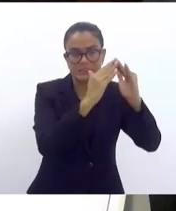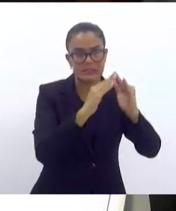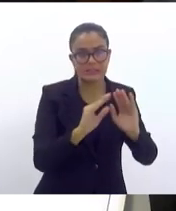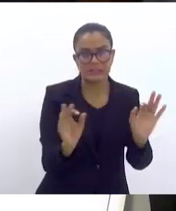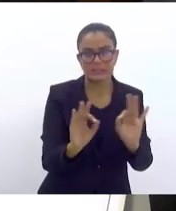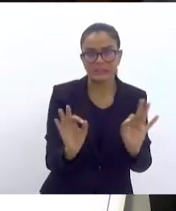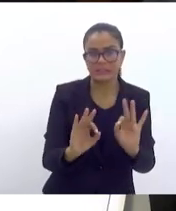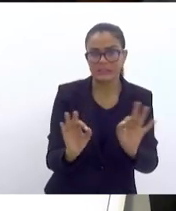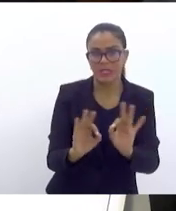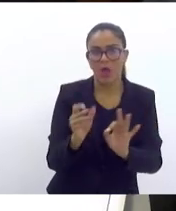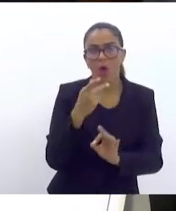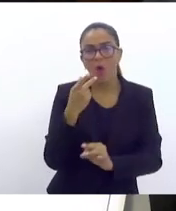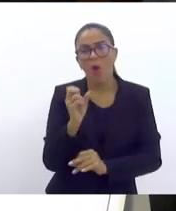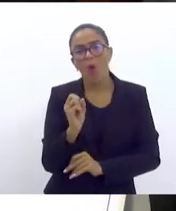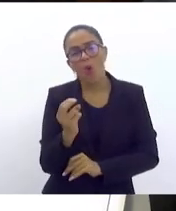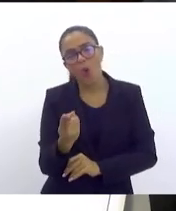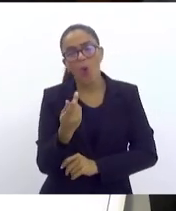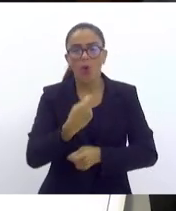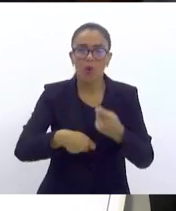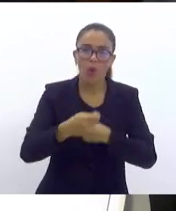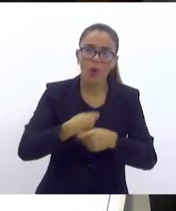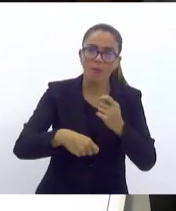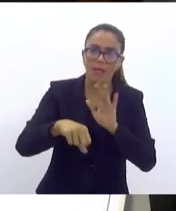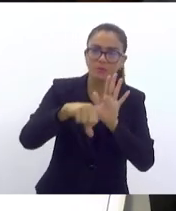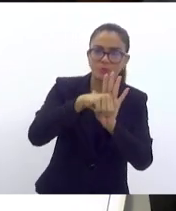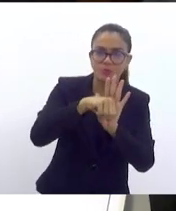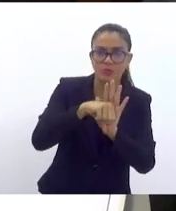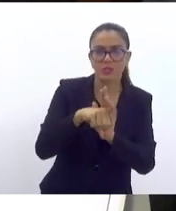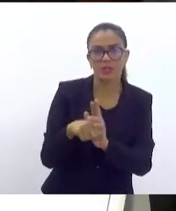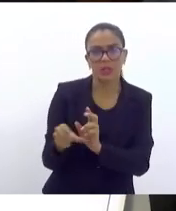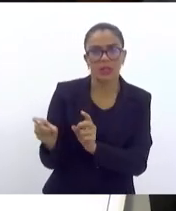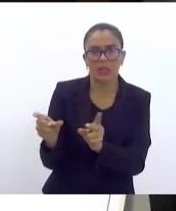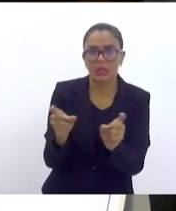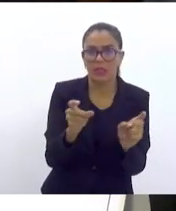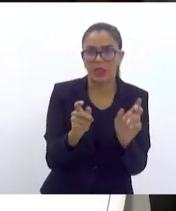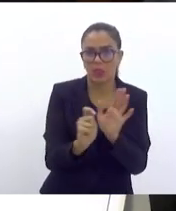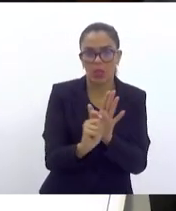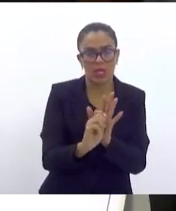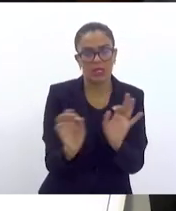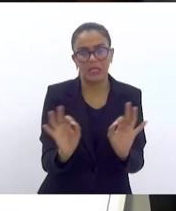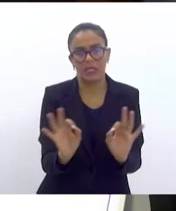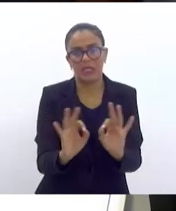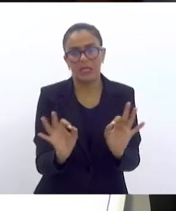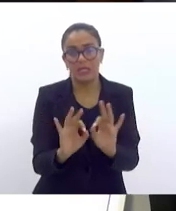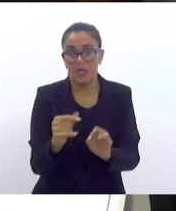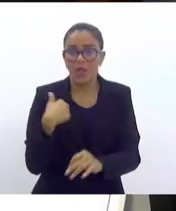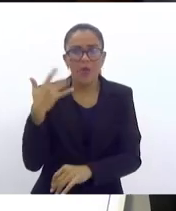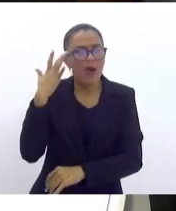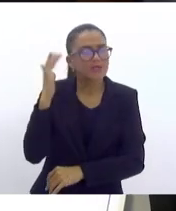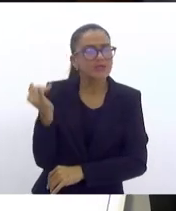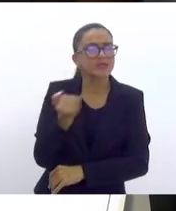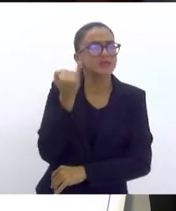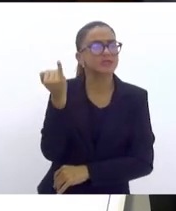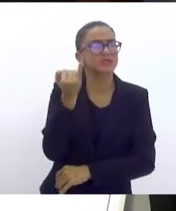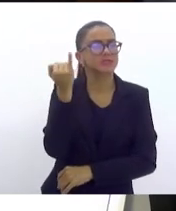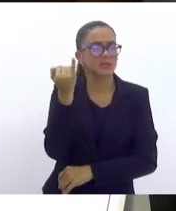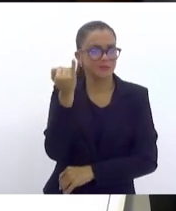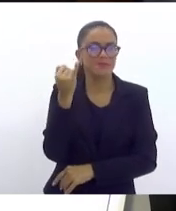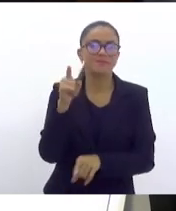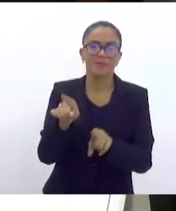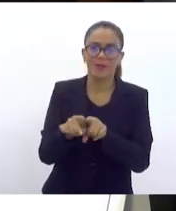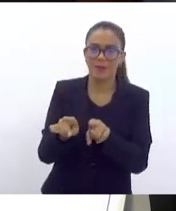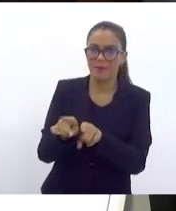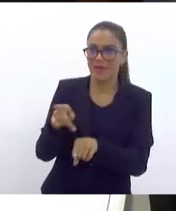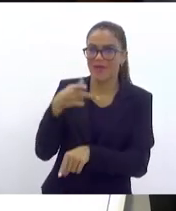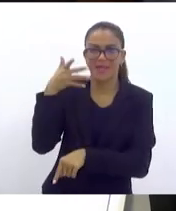ilícito de entorpescência ainda não ainda não existe esse registro Enfim acho extremamente importante aparece muito na